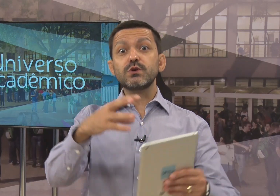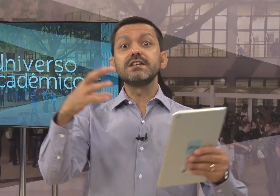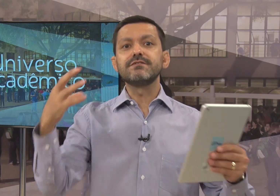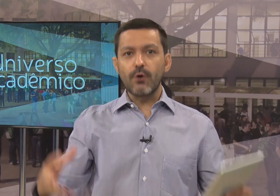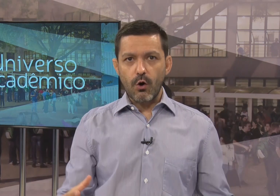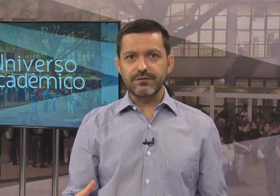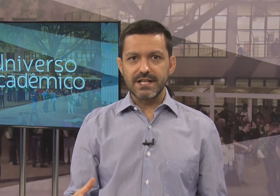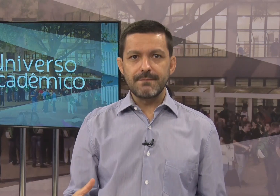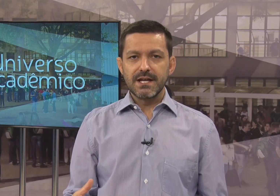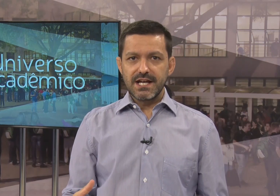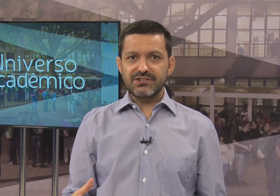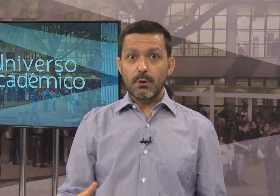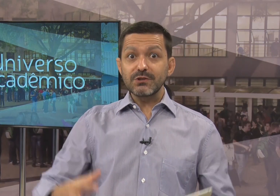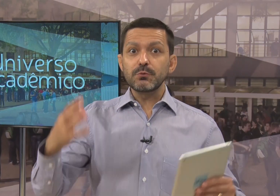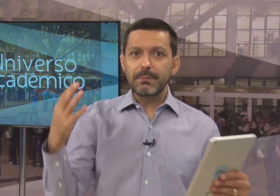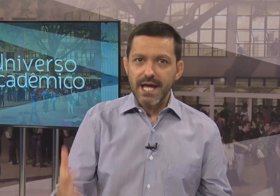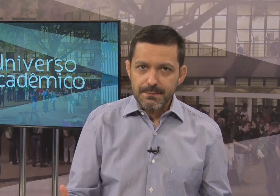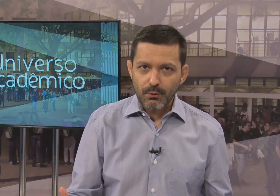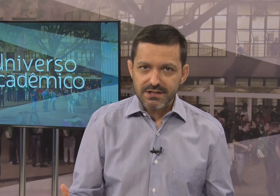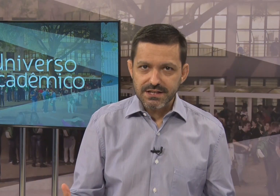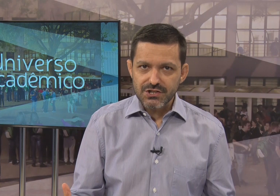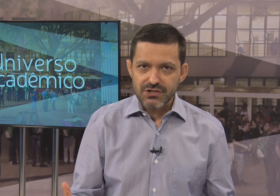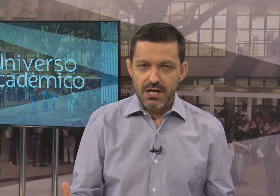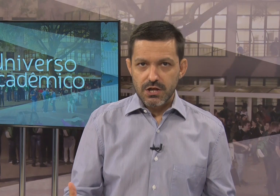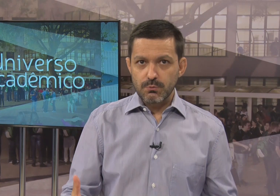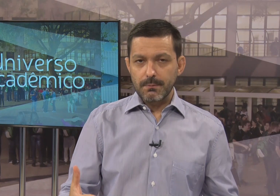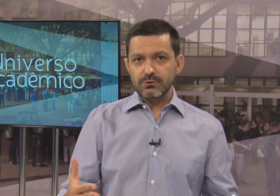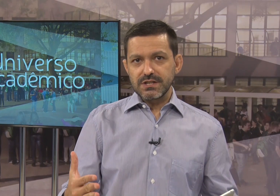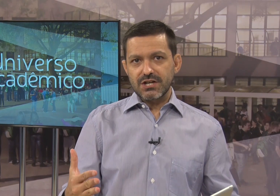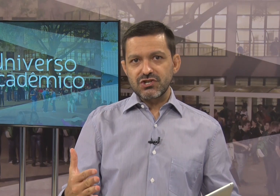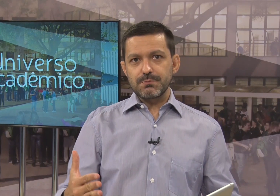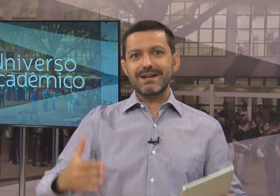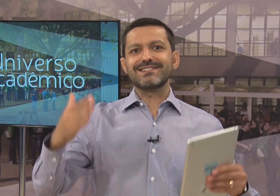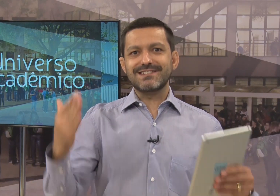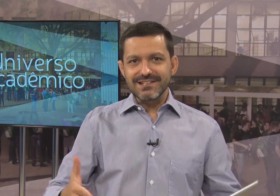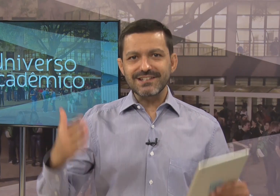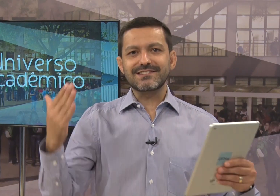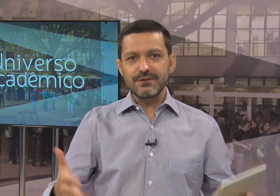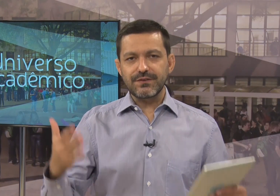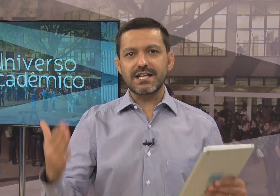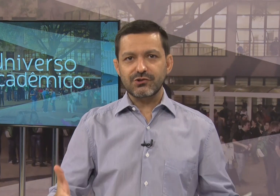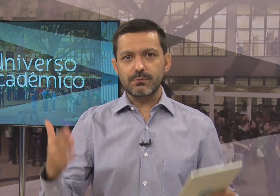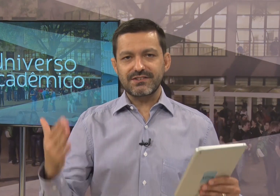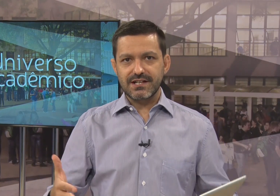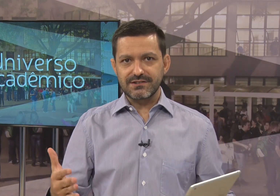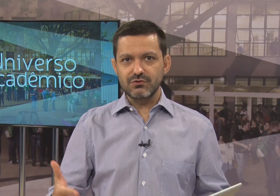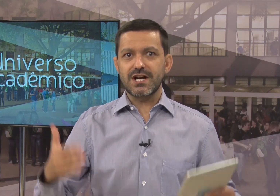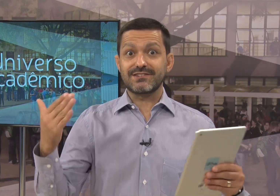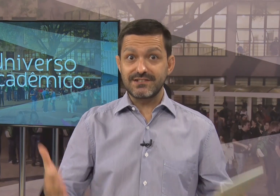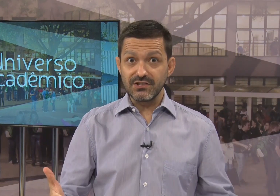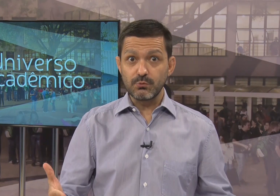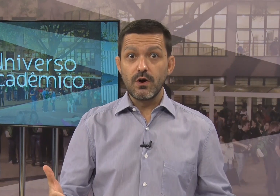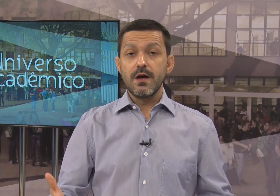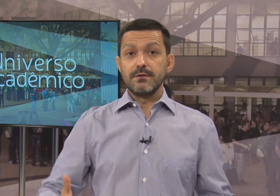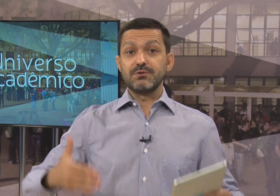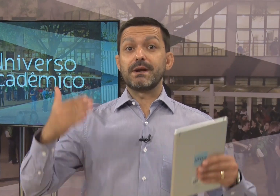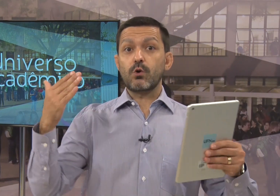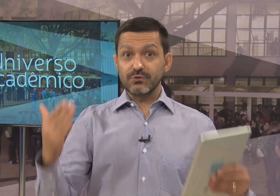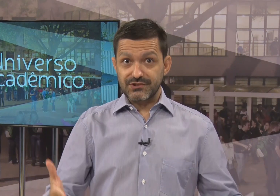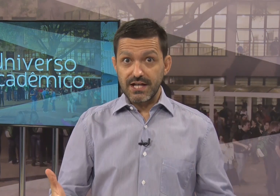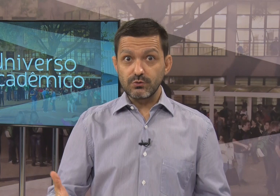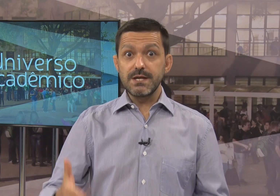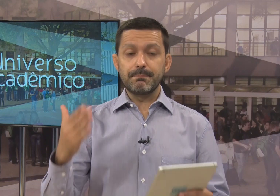tudo o que envolve, né, esse momento bem importante e um momento em que a gente precisa sim falar sobre essa questão de racismo,